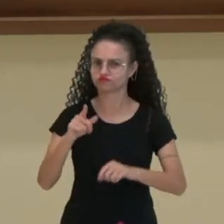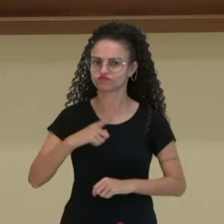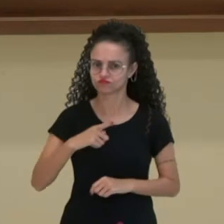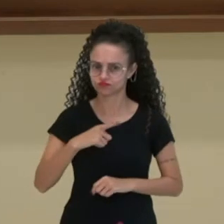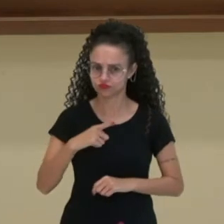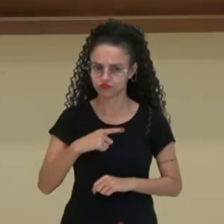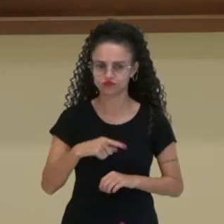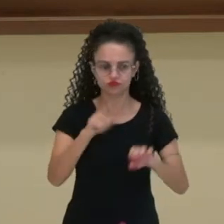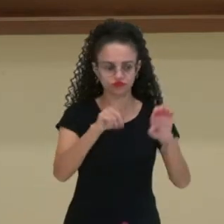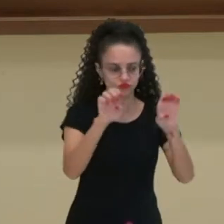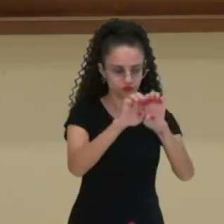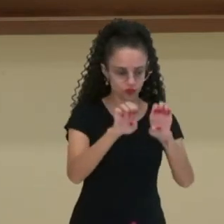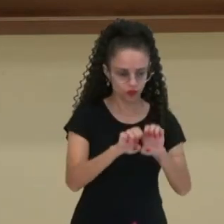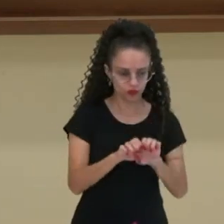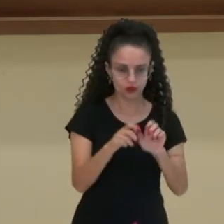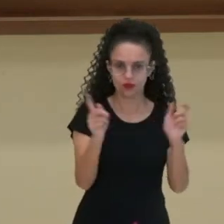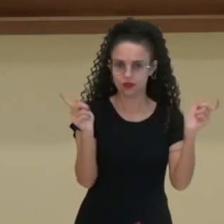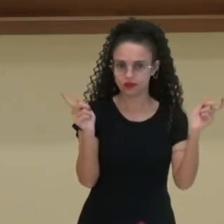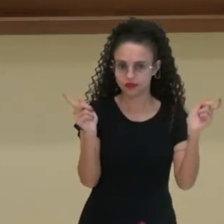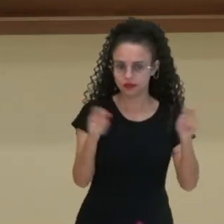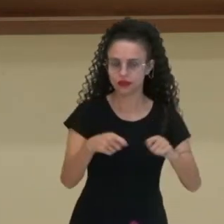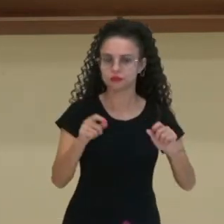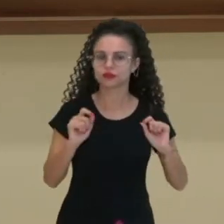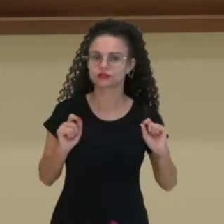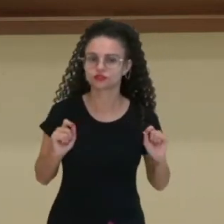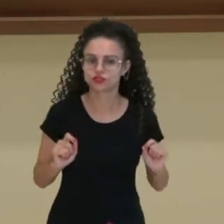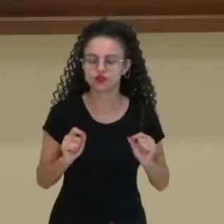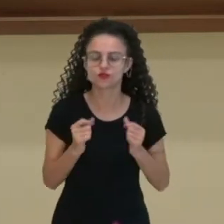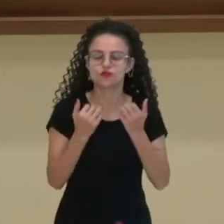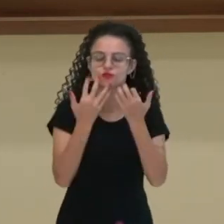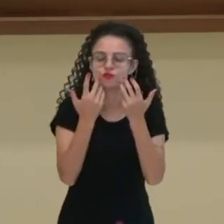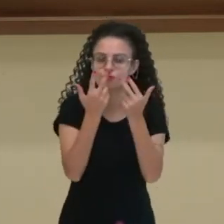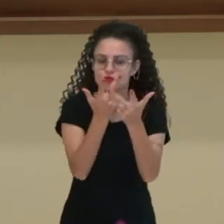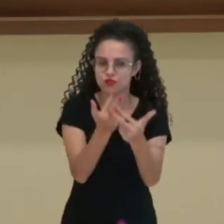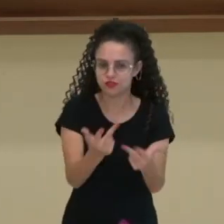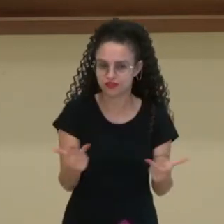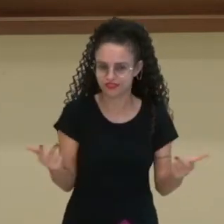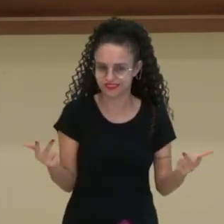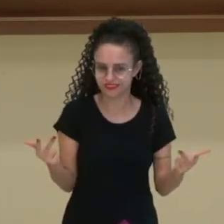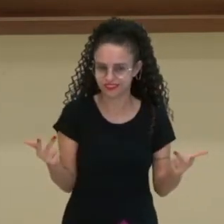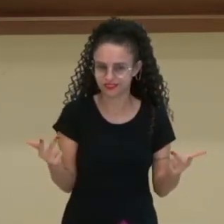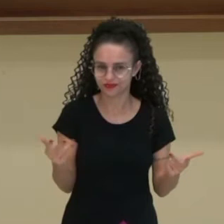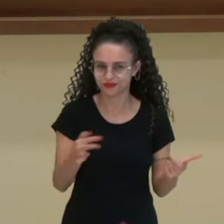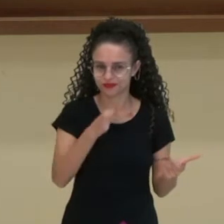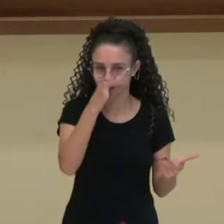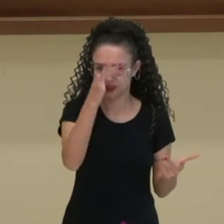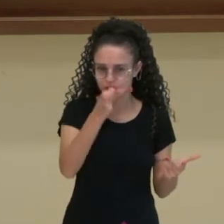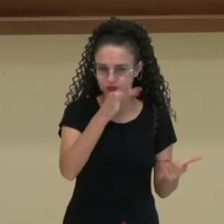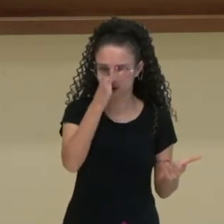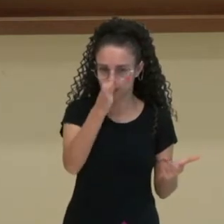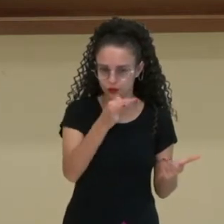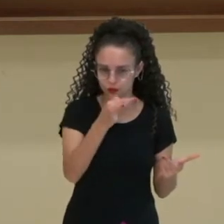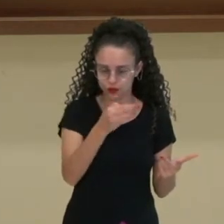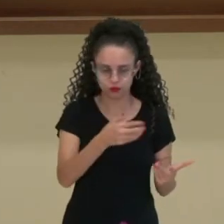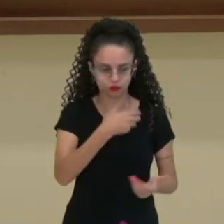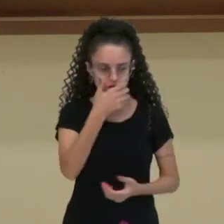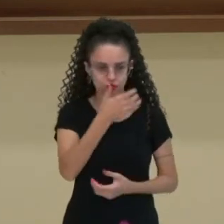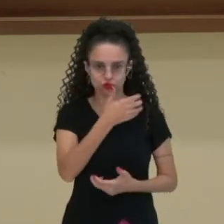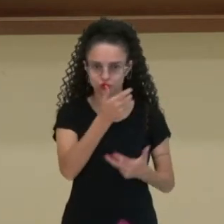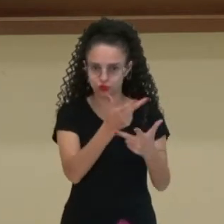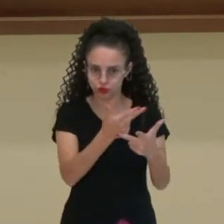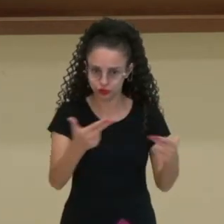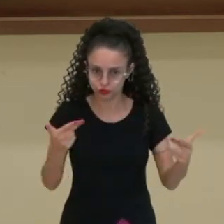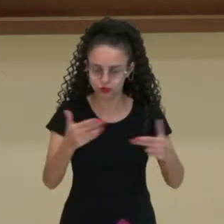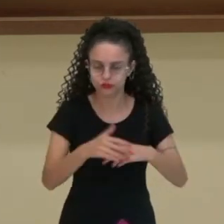são estruturas que têm a capacidade de dar aquela coloração muito bela para as flores e para os frutos,